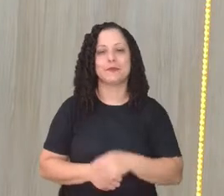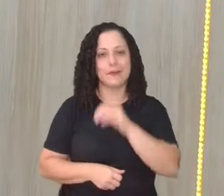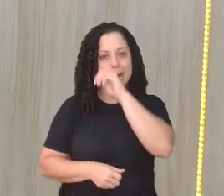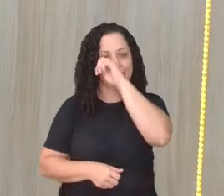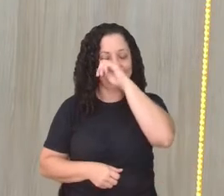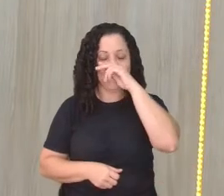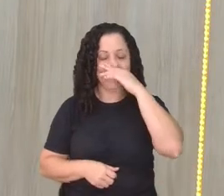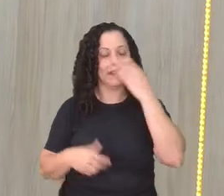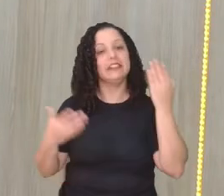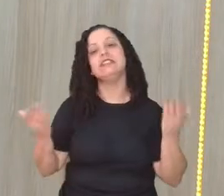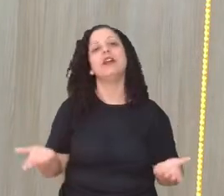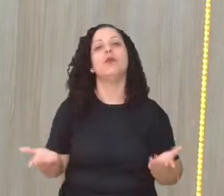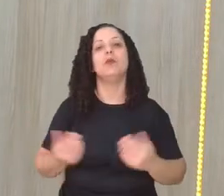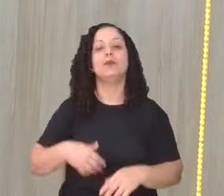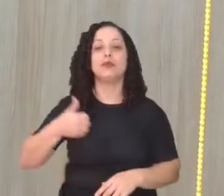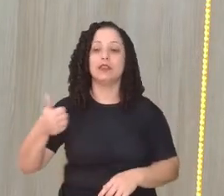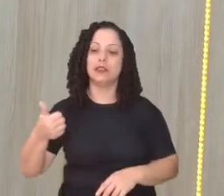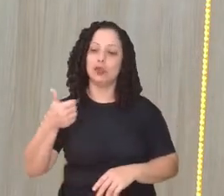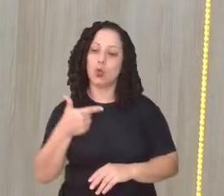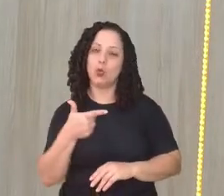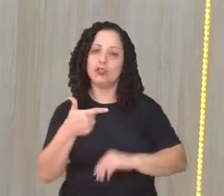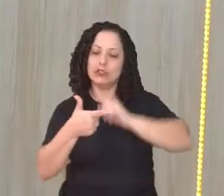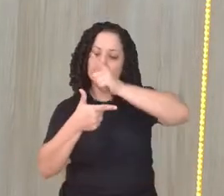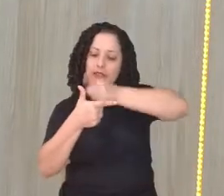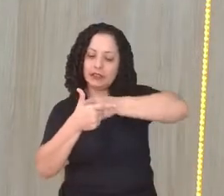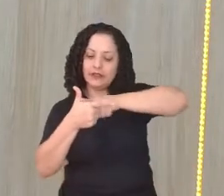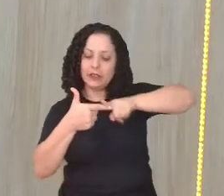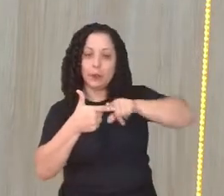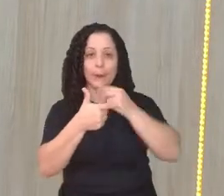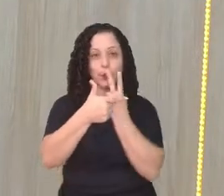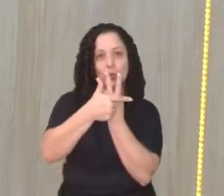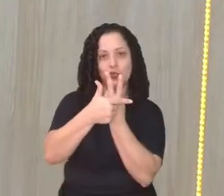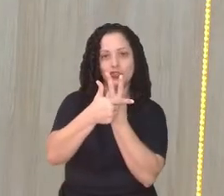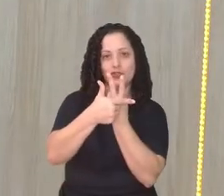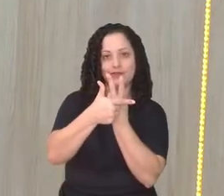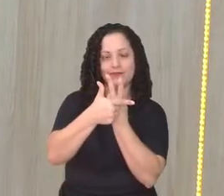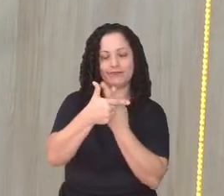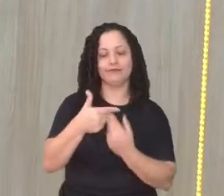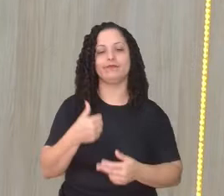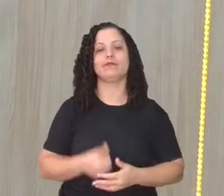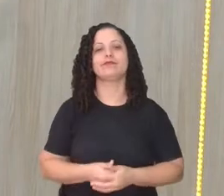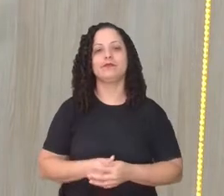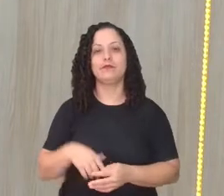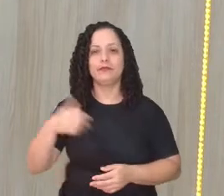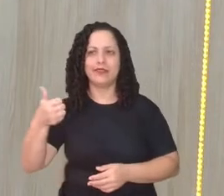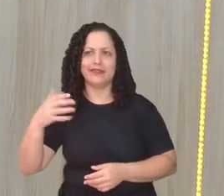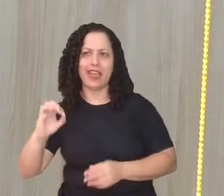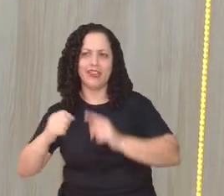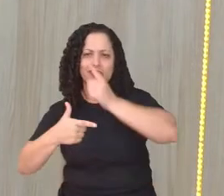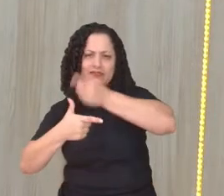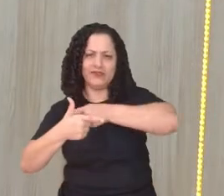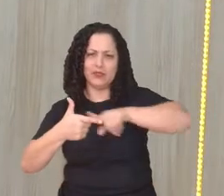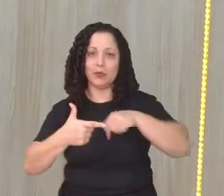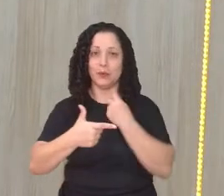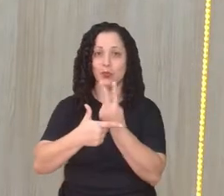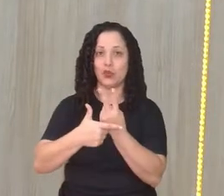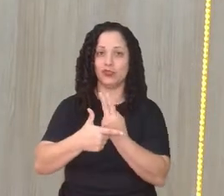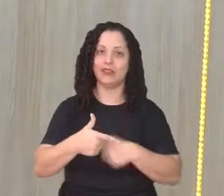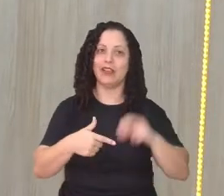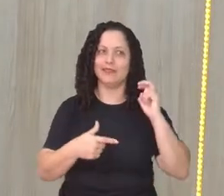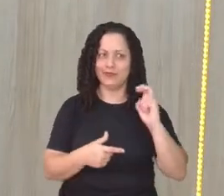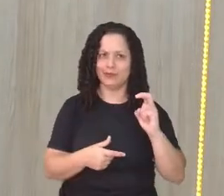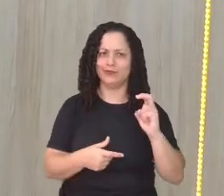os matemáticos. 12 dividido por 2. Então, eu tenho 10 por 2 dá 5 e 5. E 2 para 2 dá 1 e